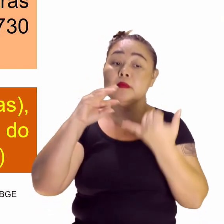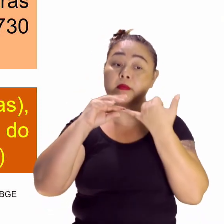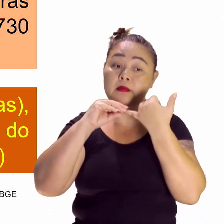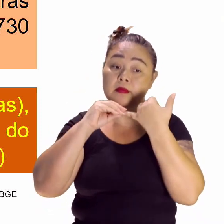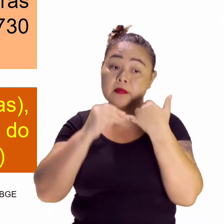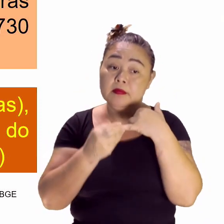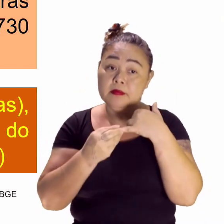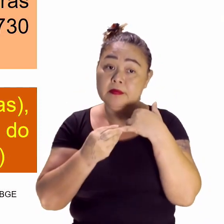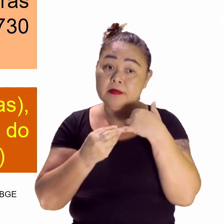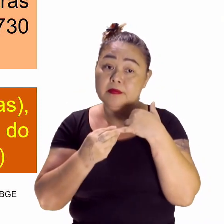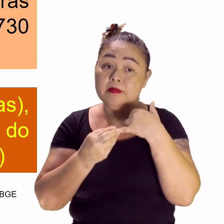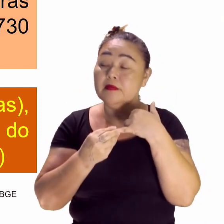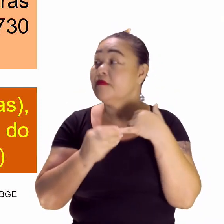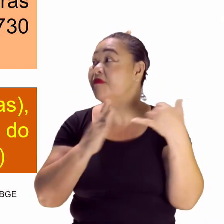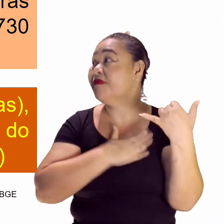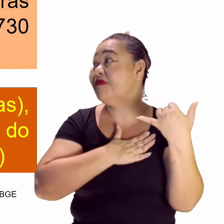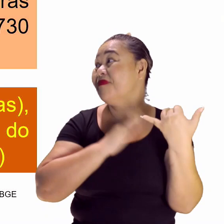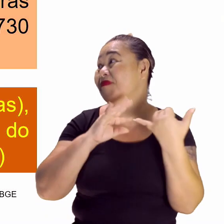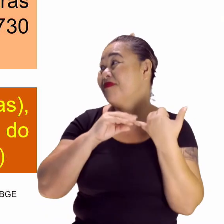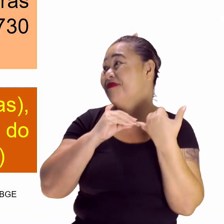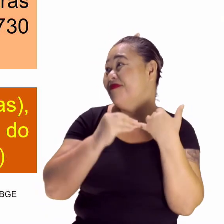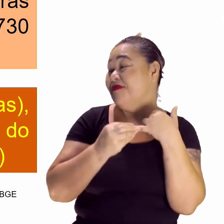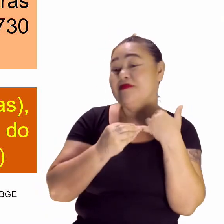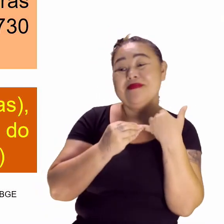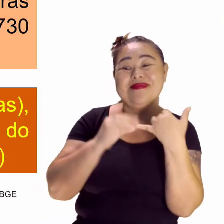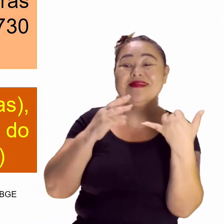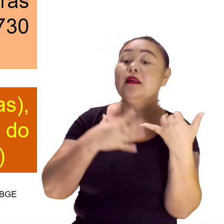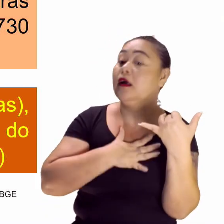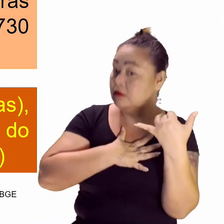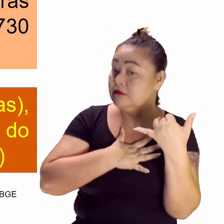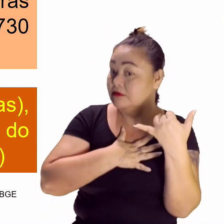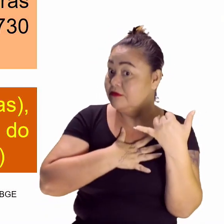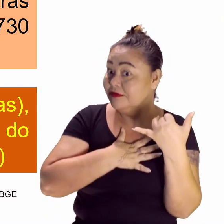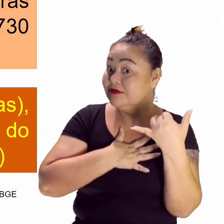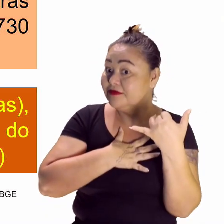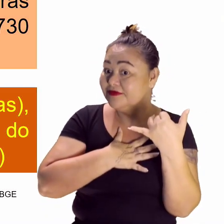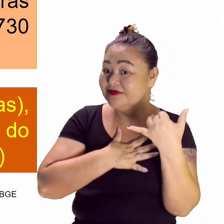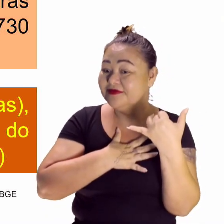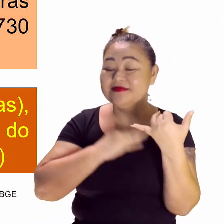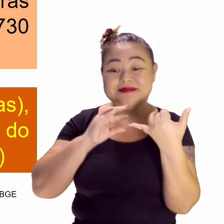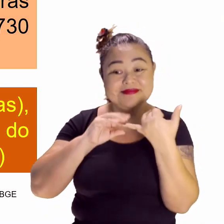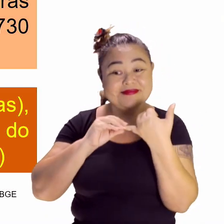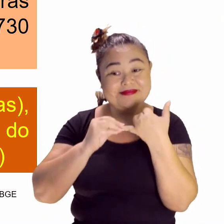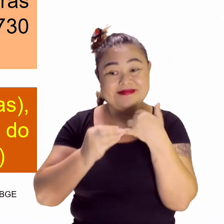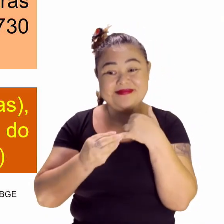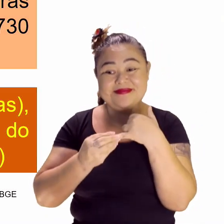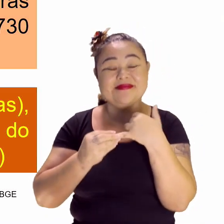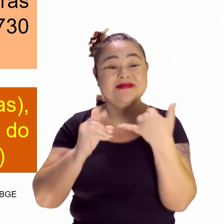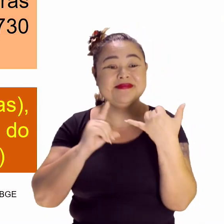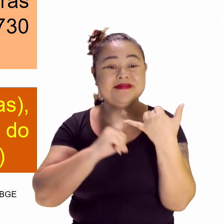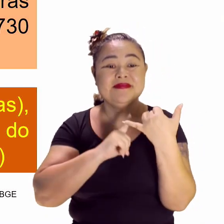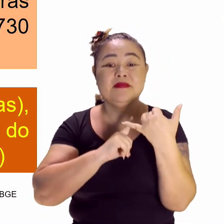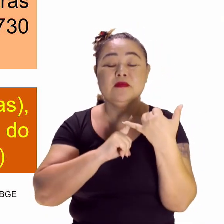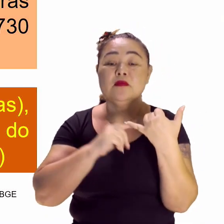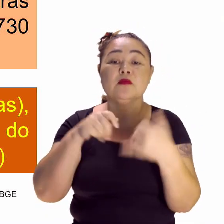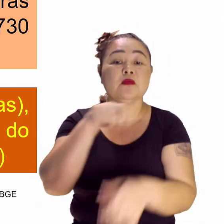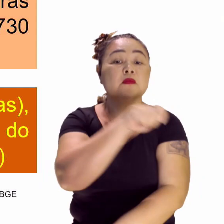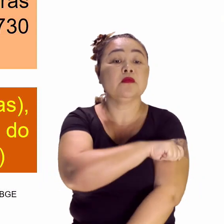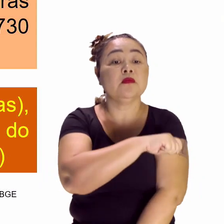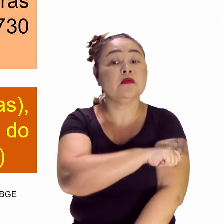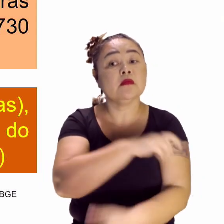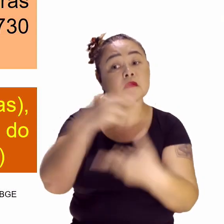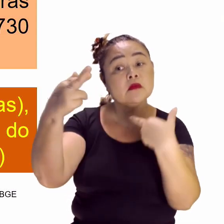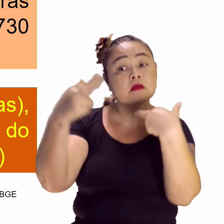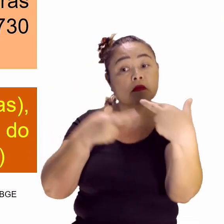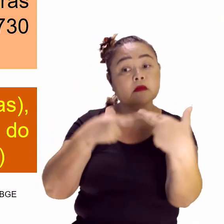o feijão tu gosta de feijão Eu gosto demais e tu gosta de feijão eu gosto de feijoada só lembrando que o aluno tem que